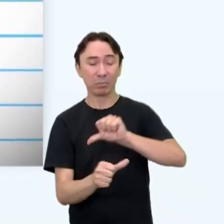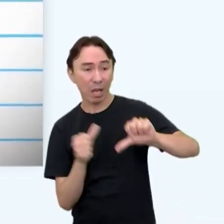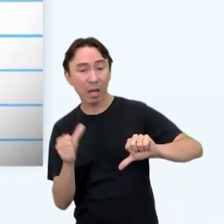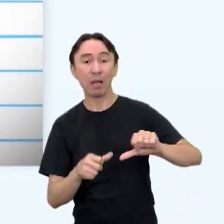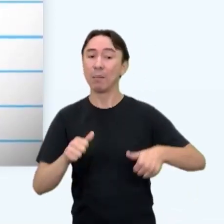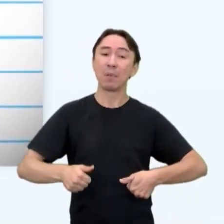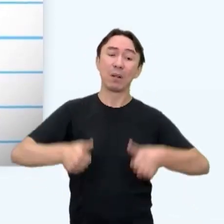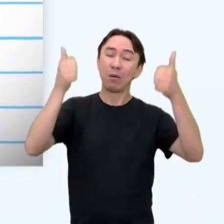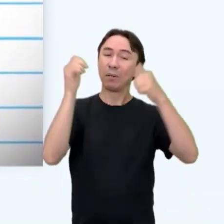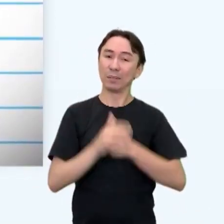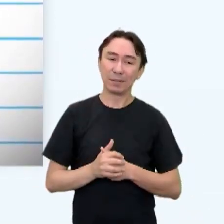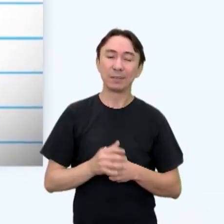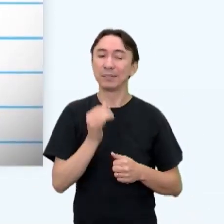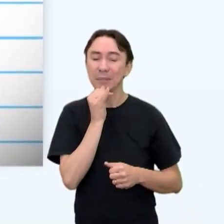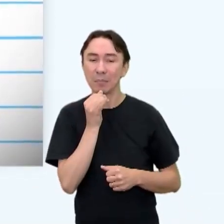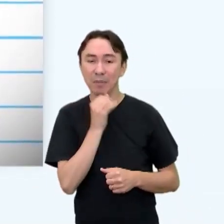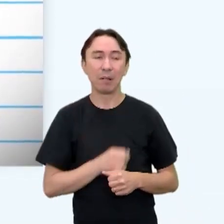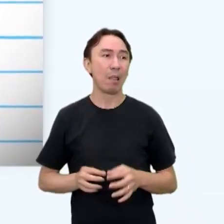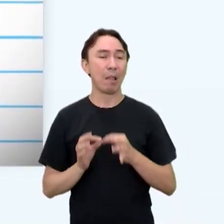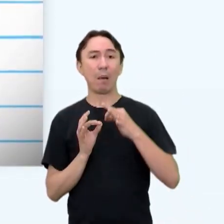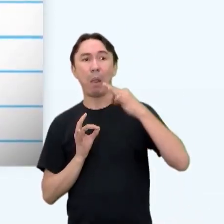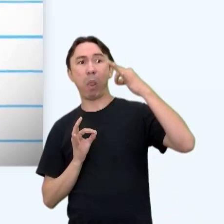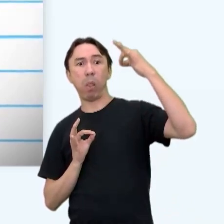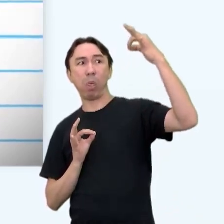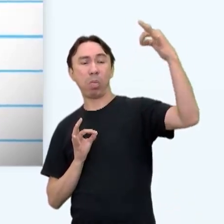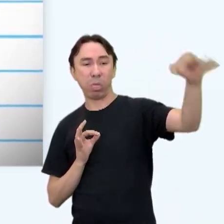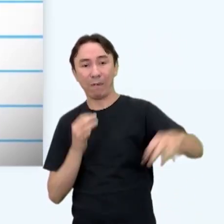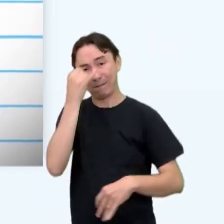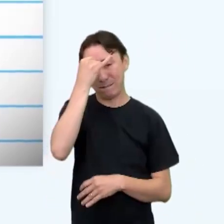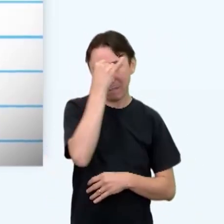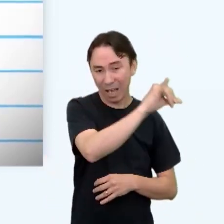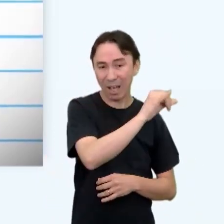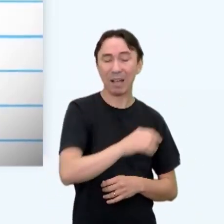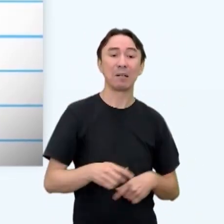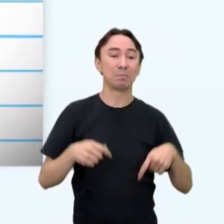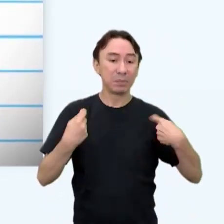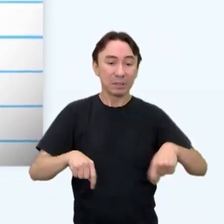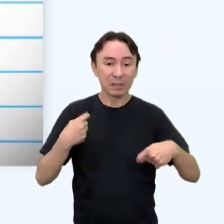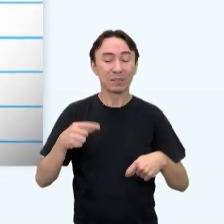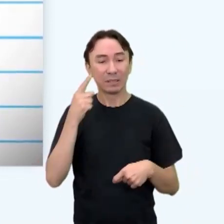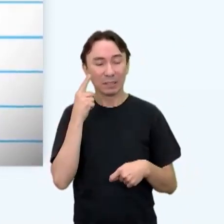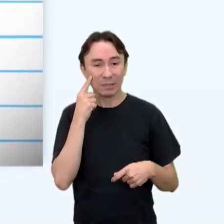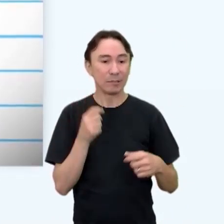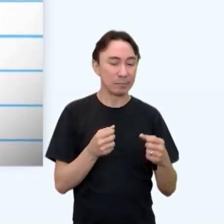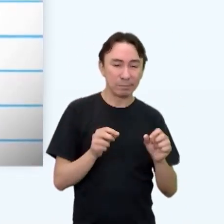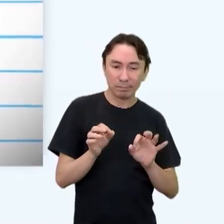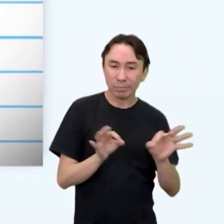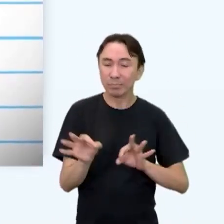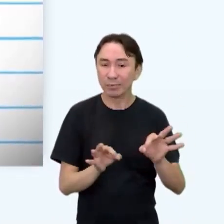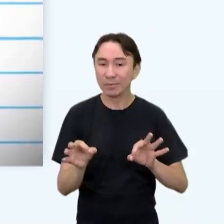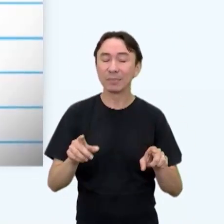evitar viagens longas e desnecessárias com um melhor planejamento dos serviços de transporte, mudar para